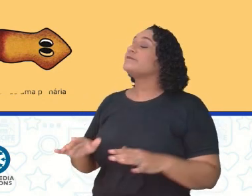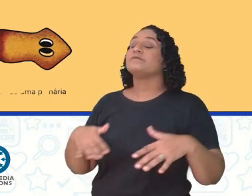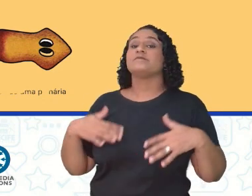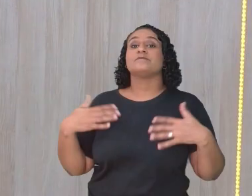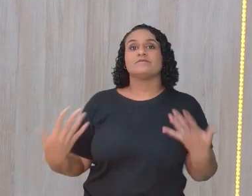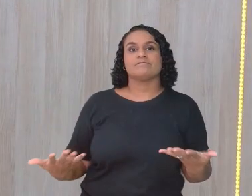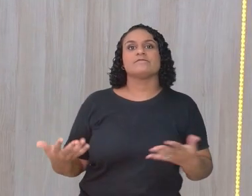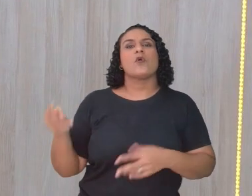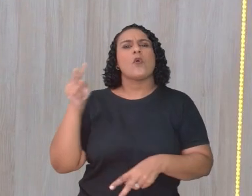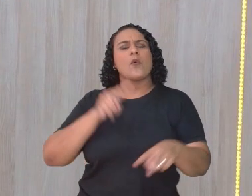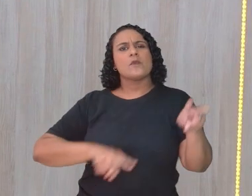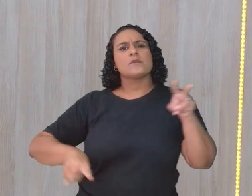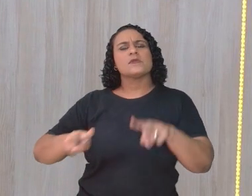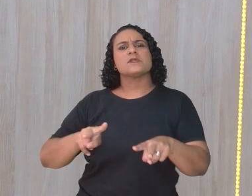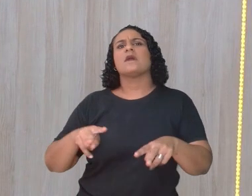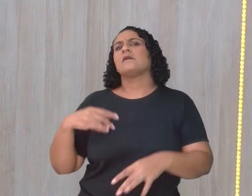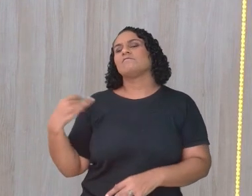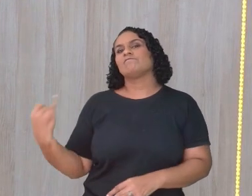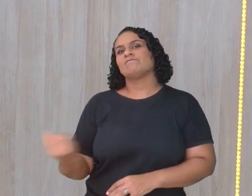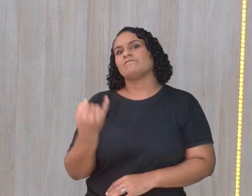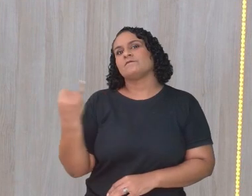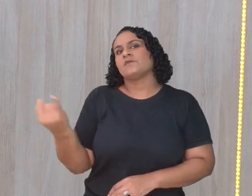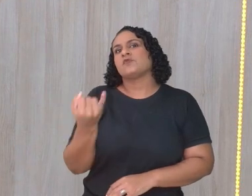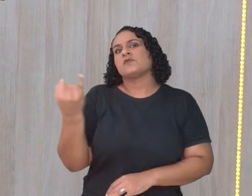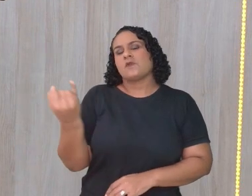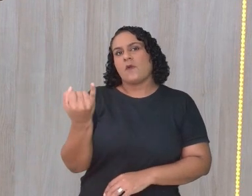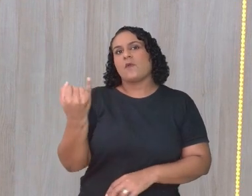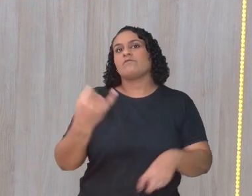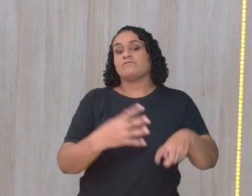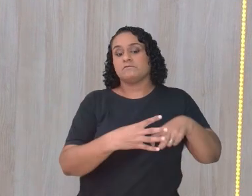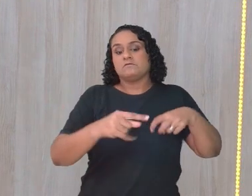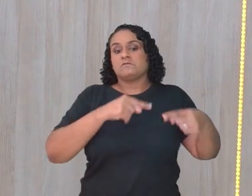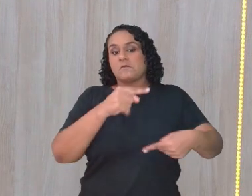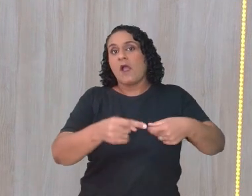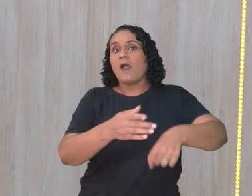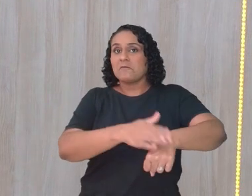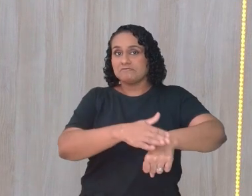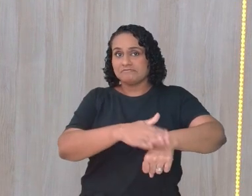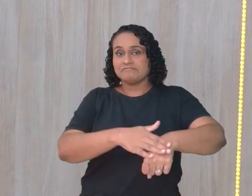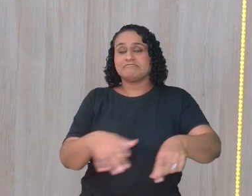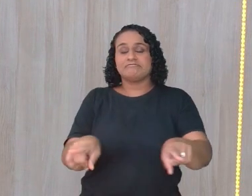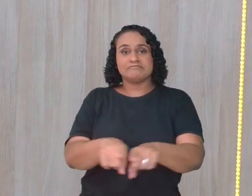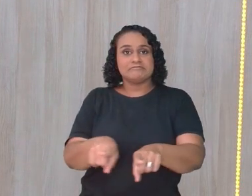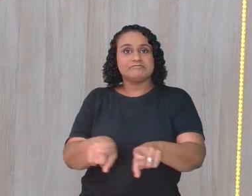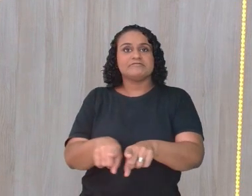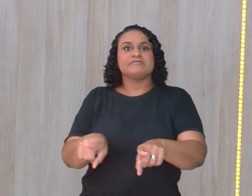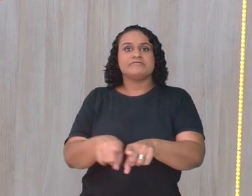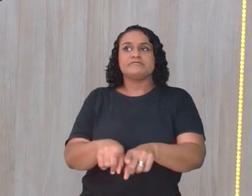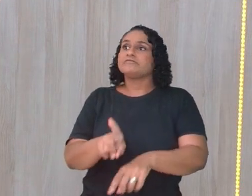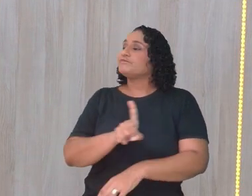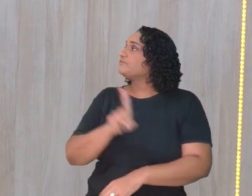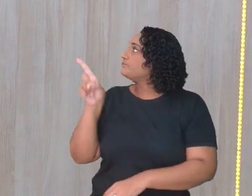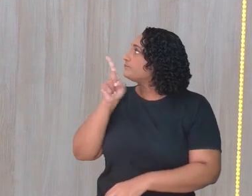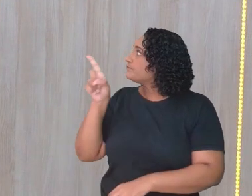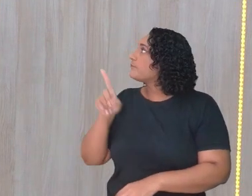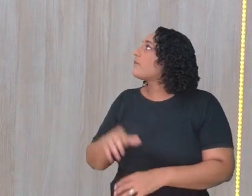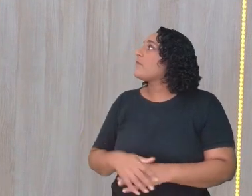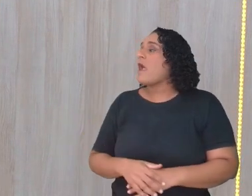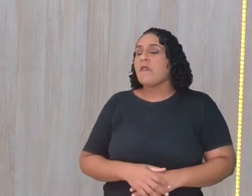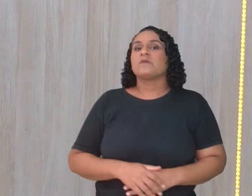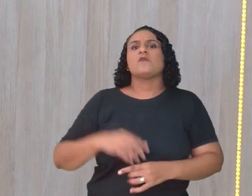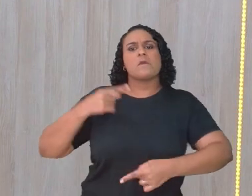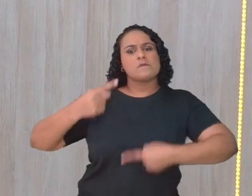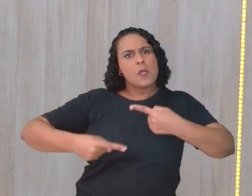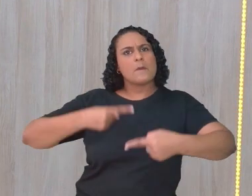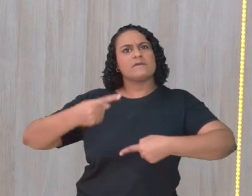pessoal, observem como é importante, né, a reprodução assexuada também. Então, os seres vão se reproduzindo